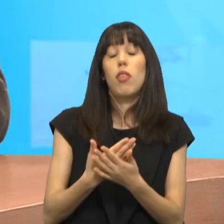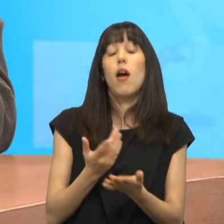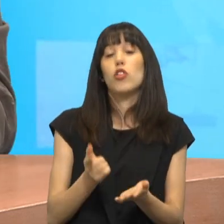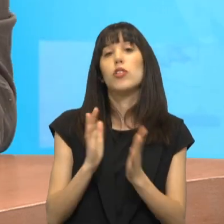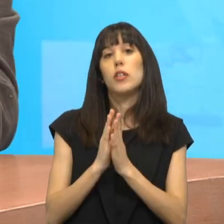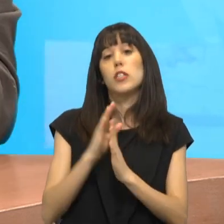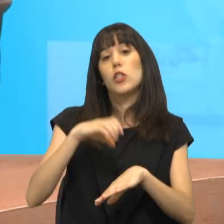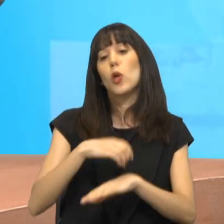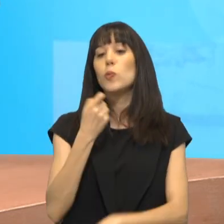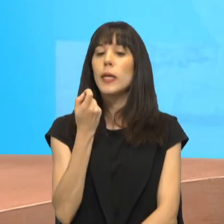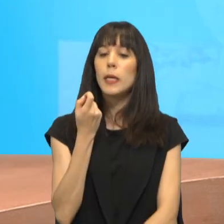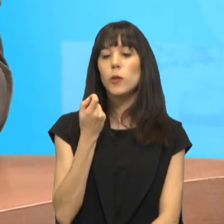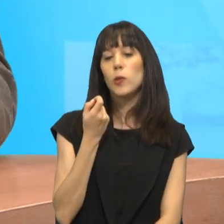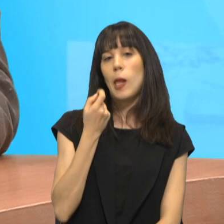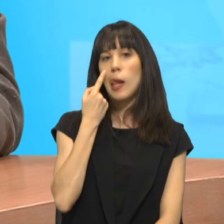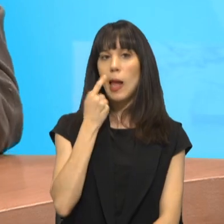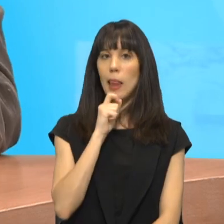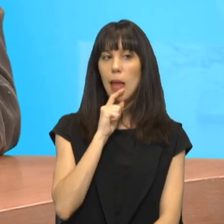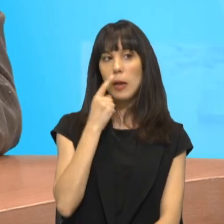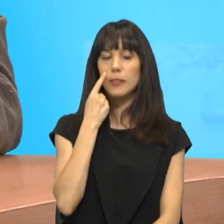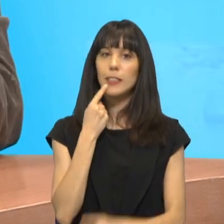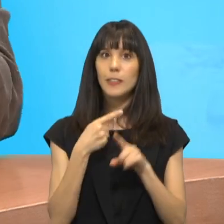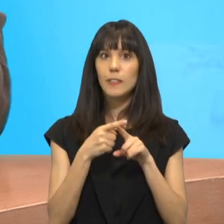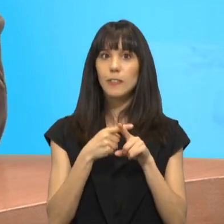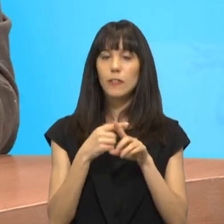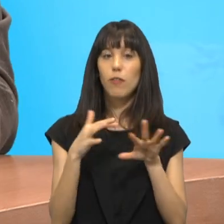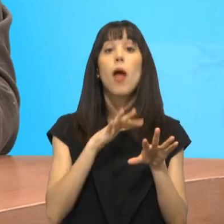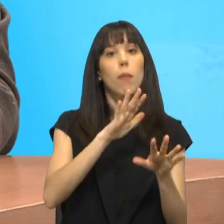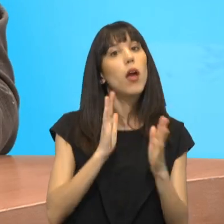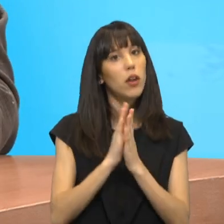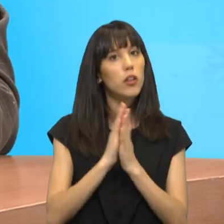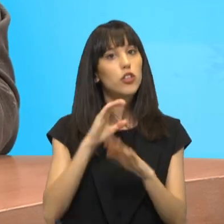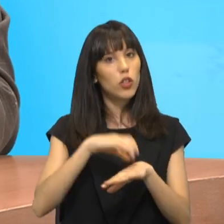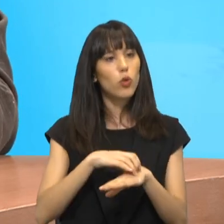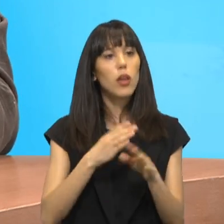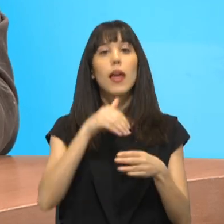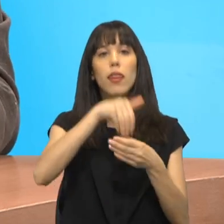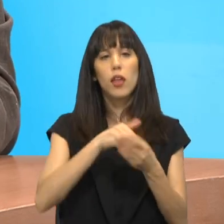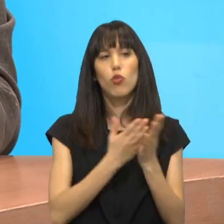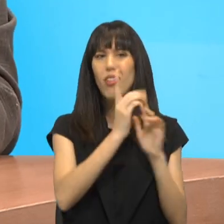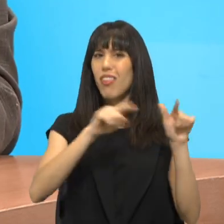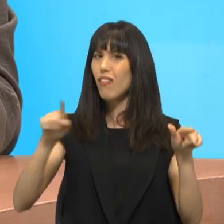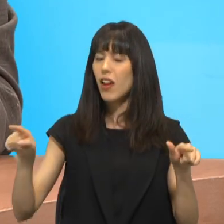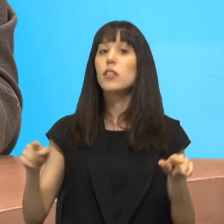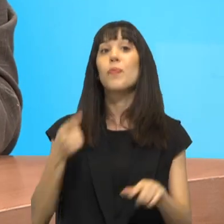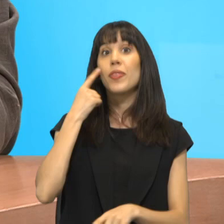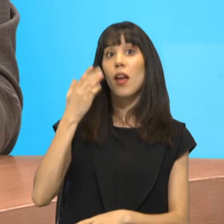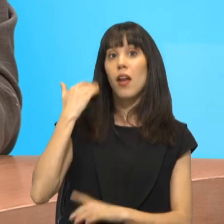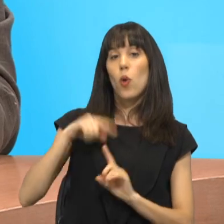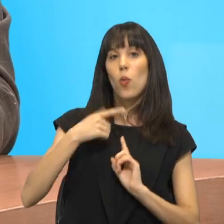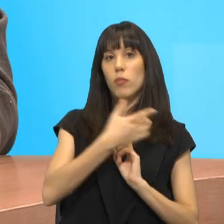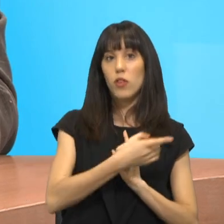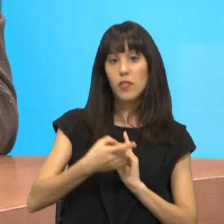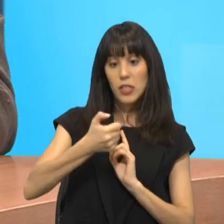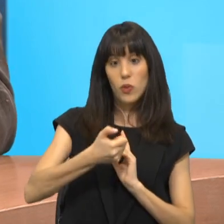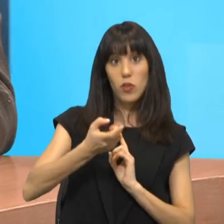também cativa. Agora, a Igreja Católica, ela própria também diversa. Não esqueçamos que, desde